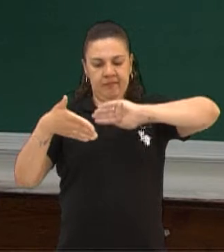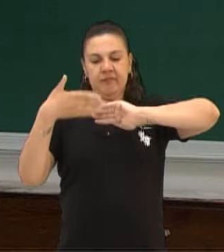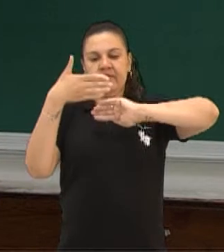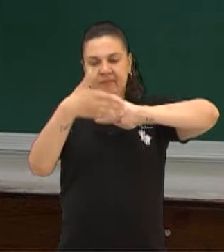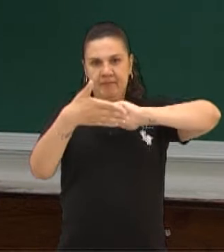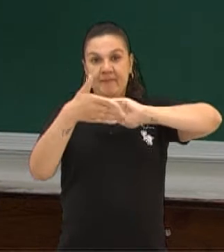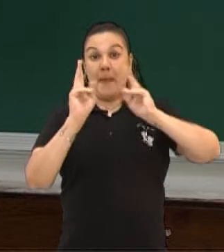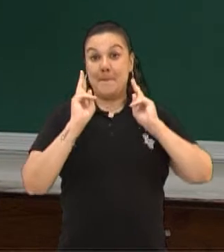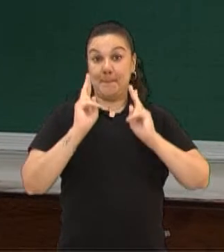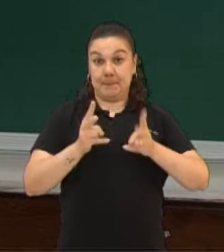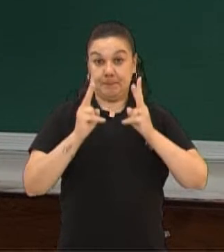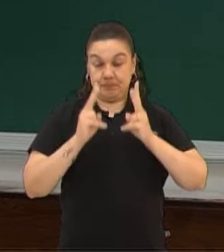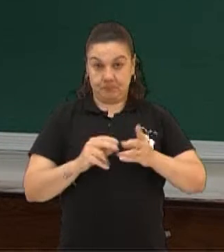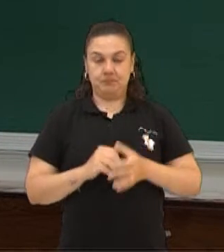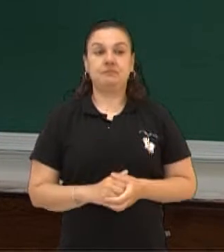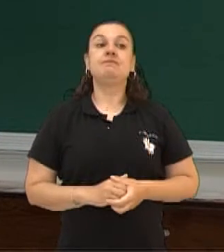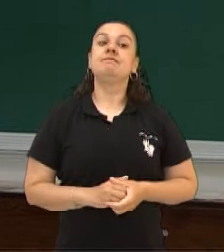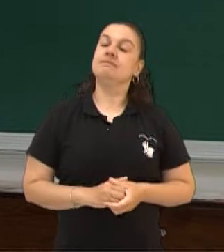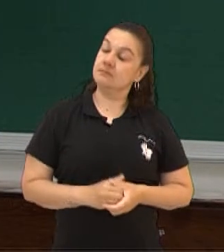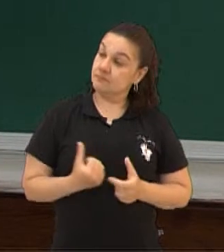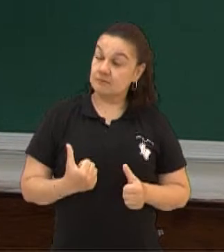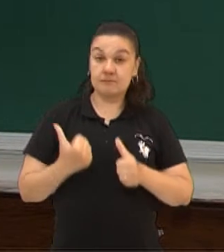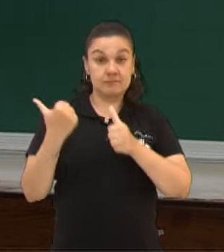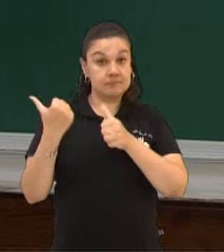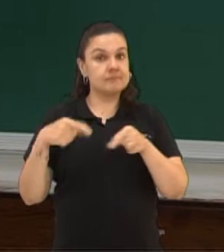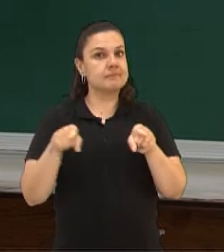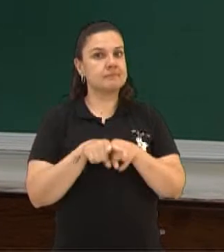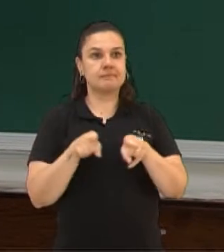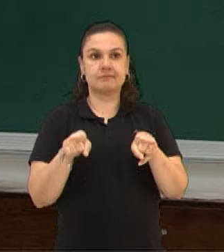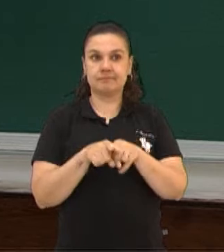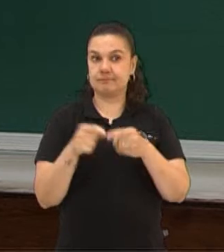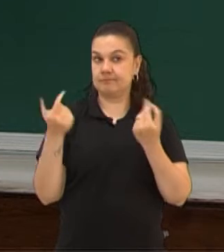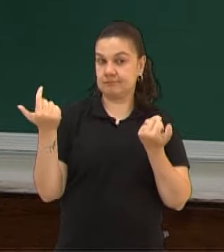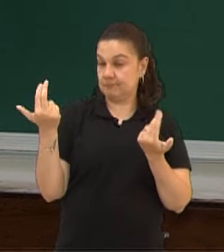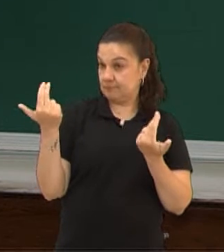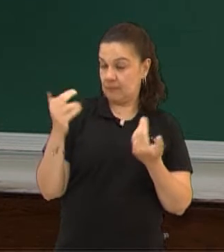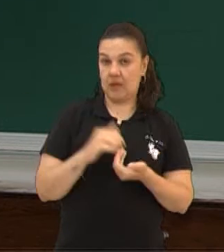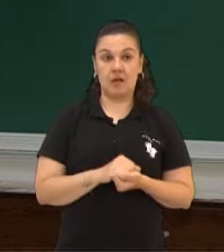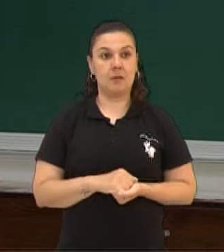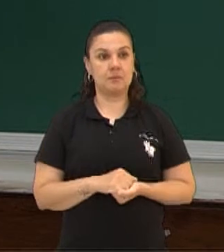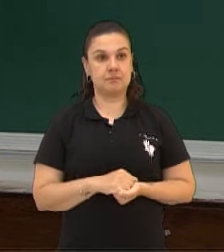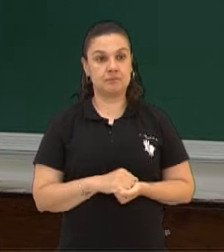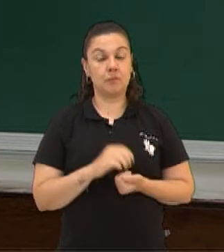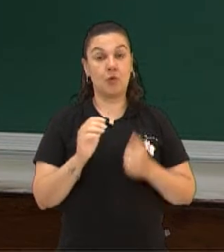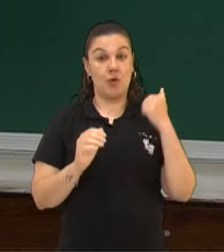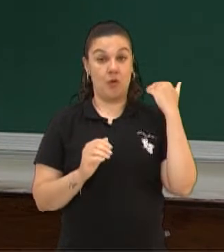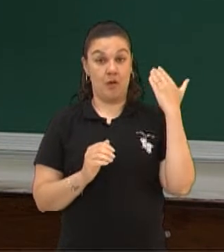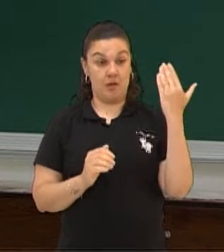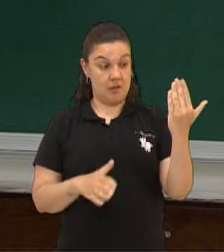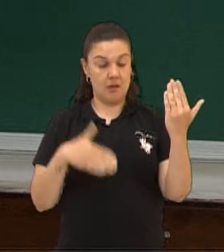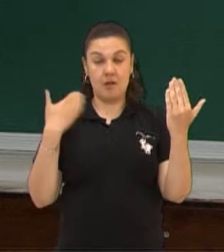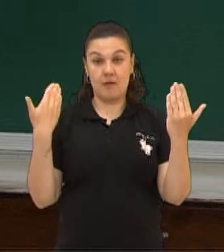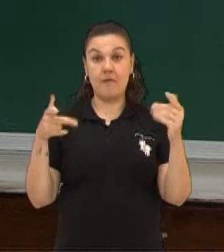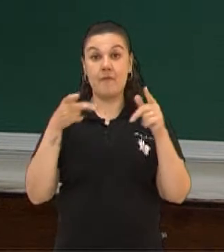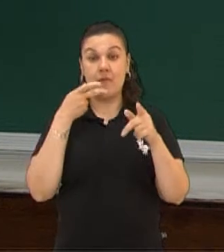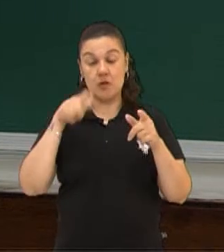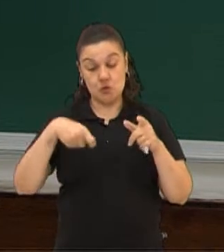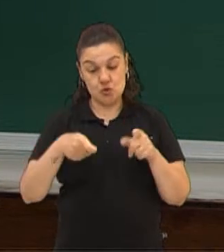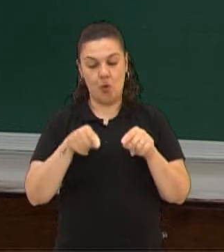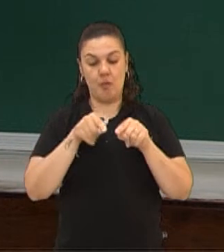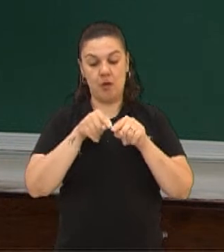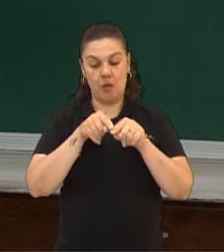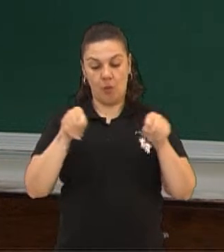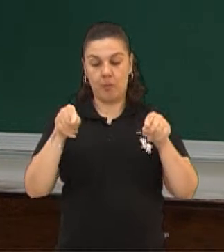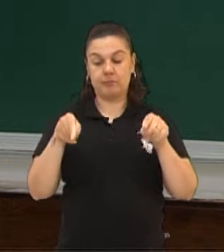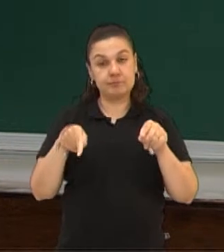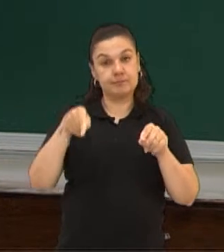têm a mesma medida? Então, aqui também vai acontecer a mesma coisa, comparando comprimento e altura. Então,